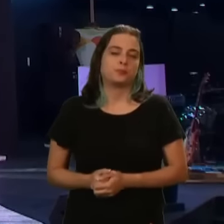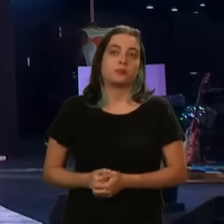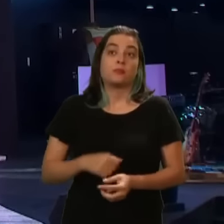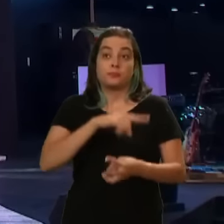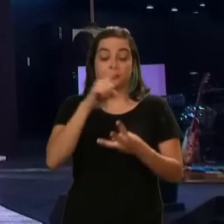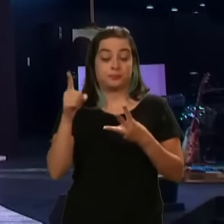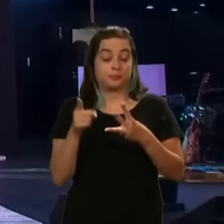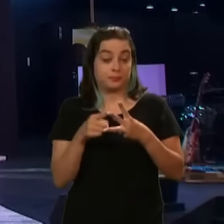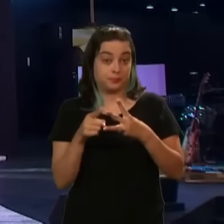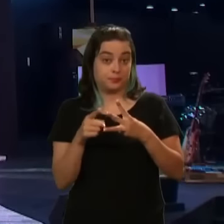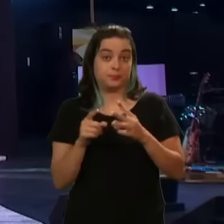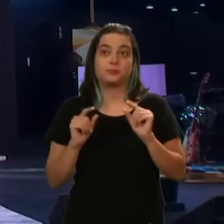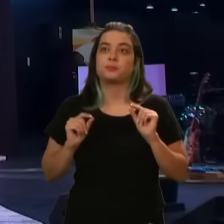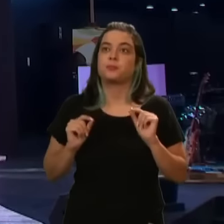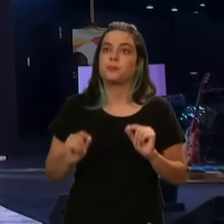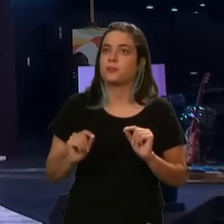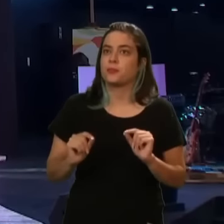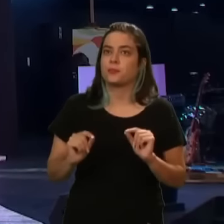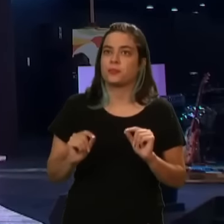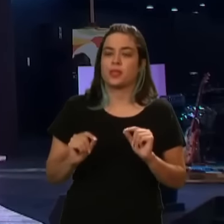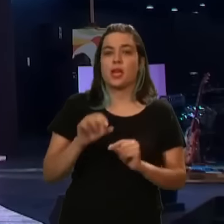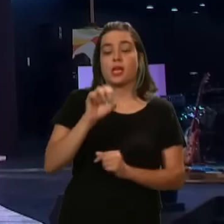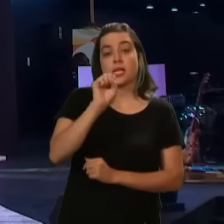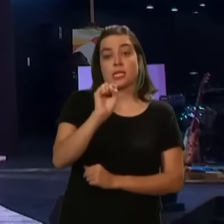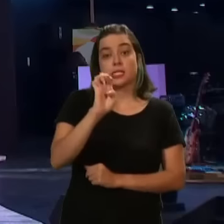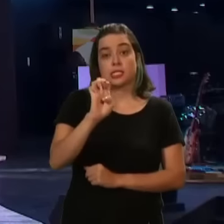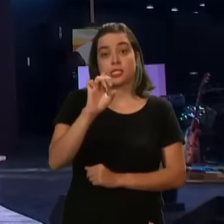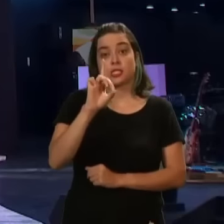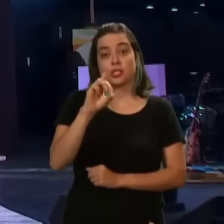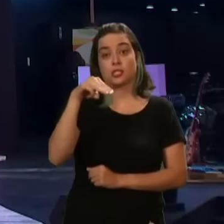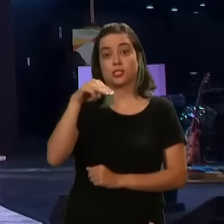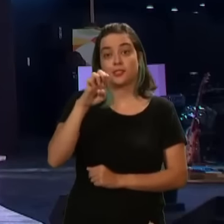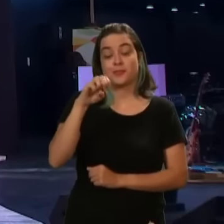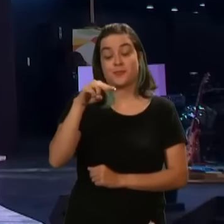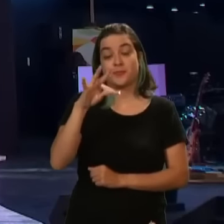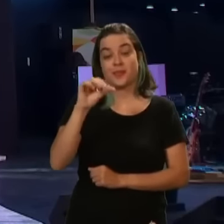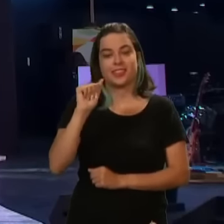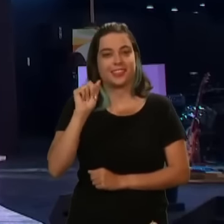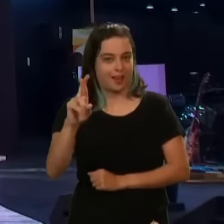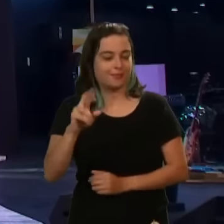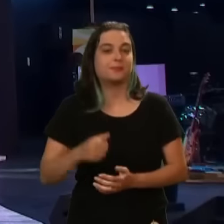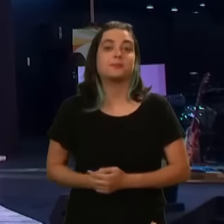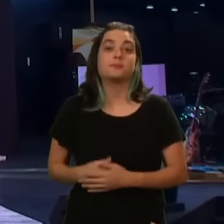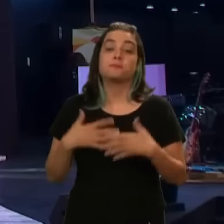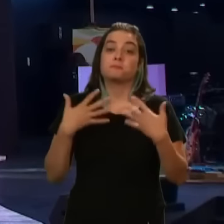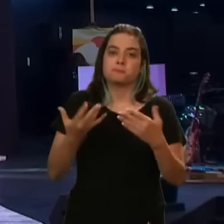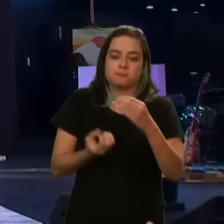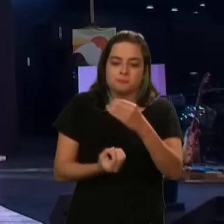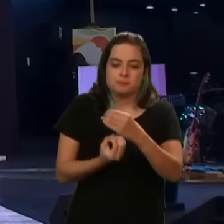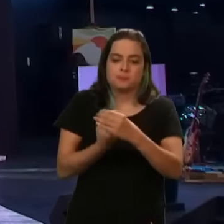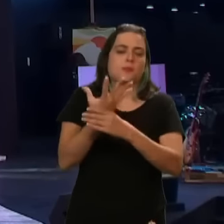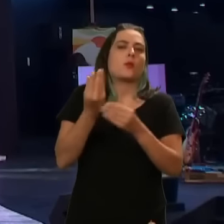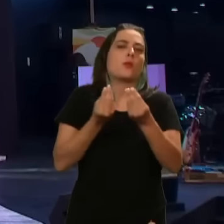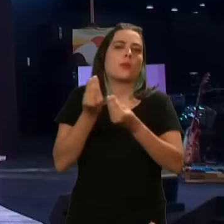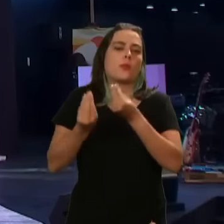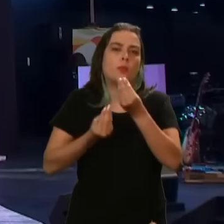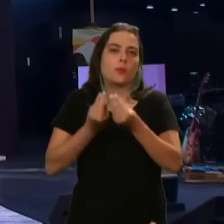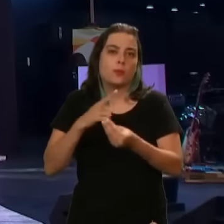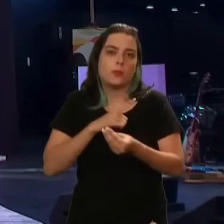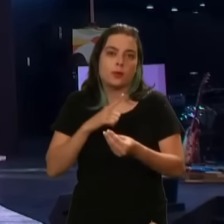rocha, de pedra, é a formação sedimentar. As que são originárias desse processo se formam a partir